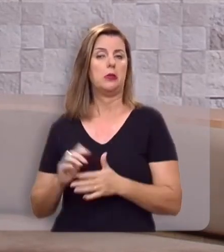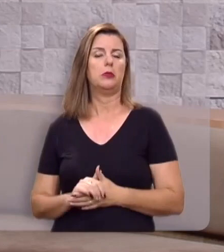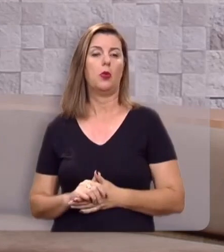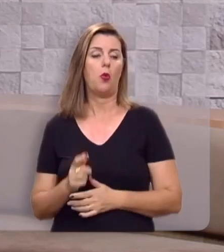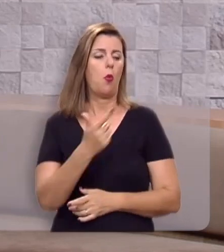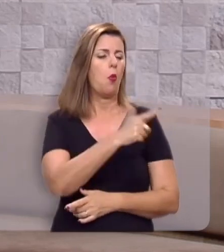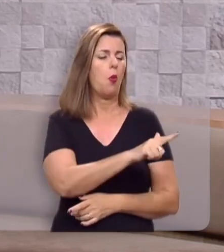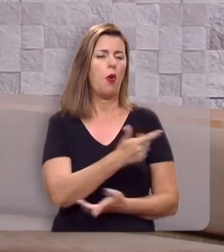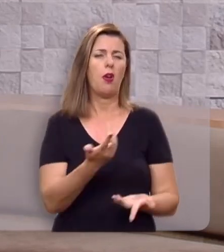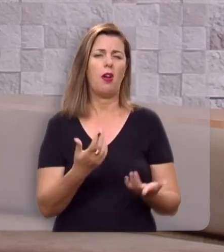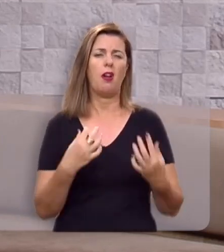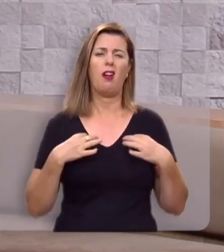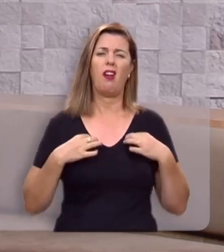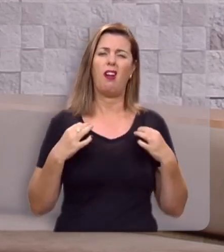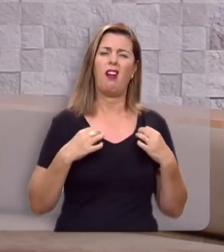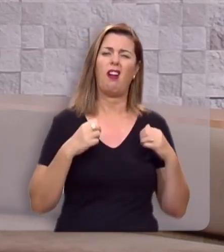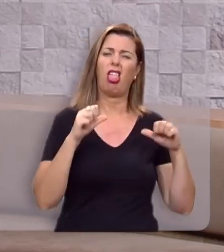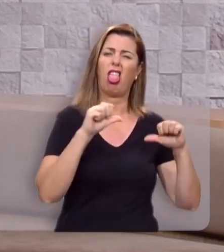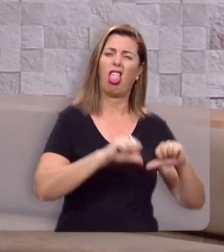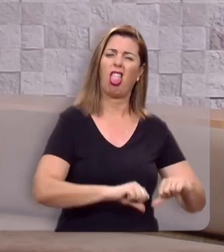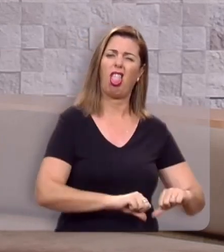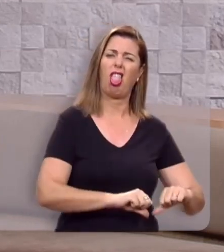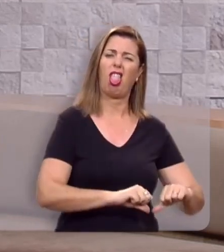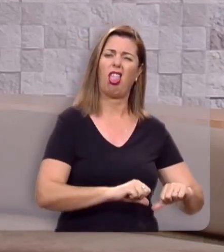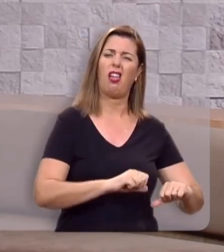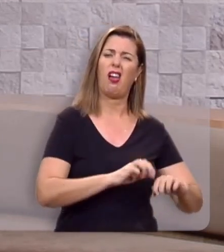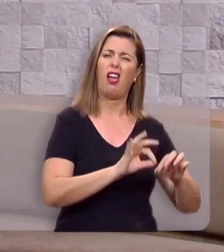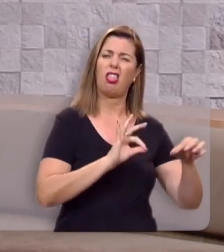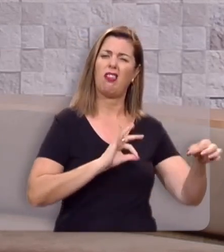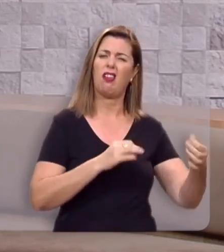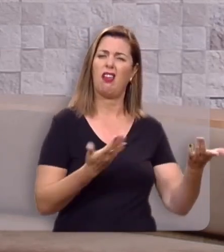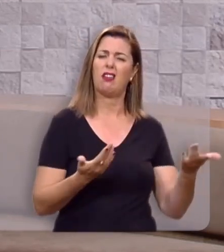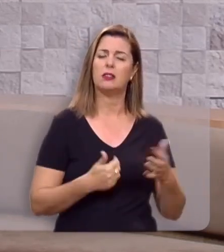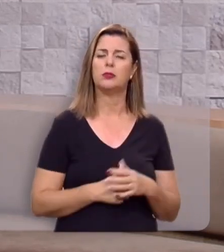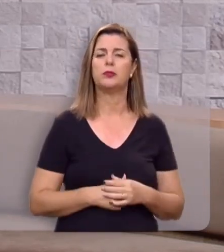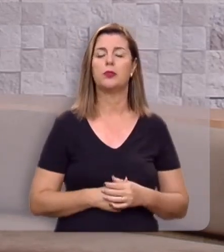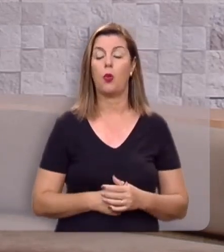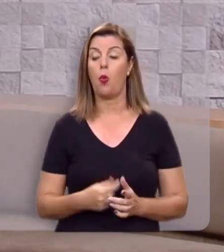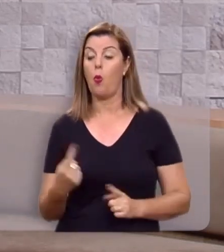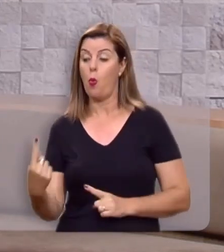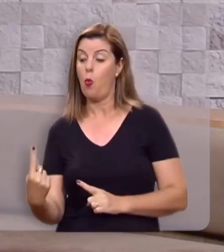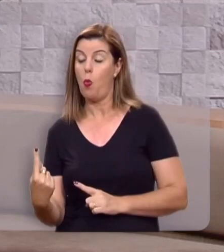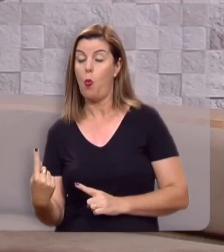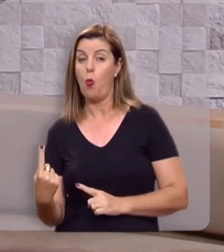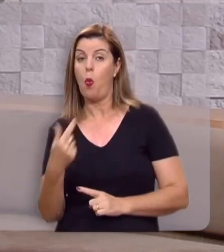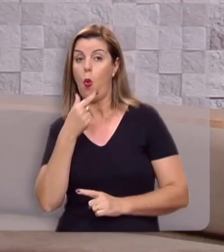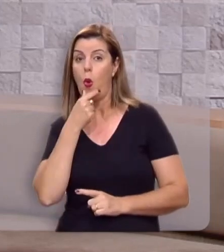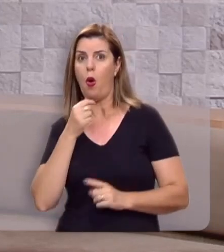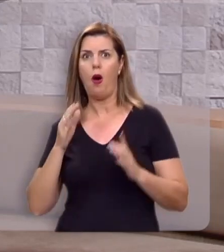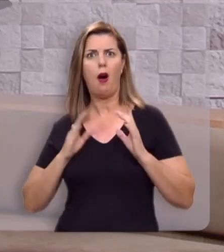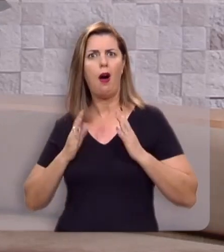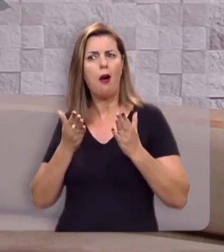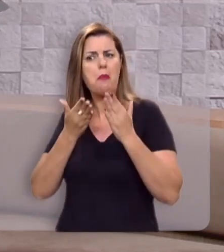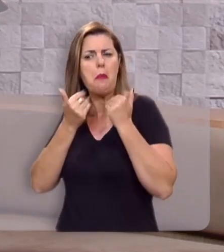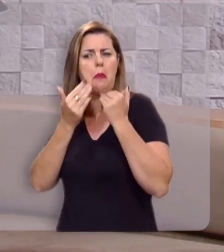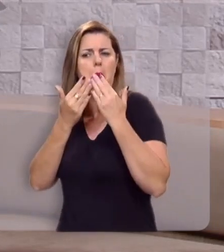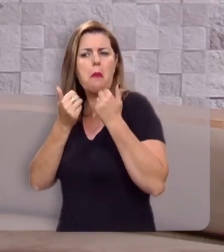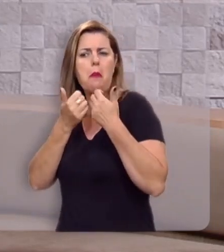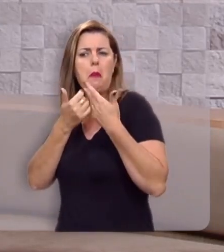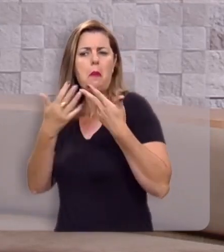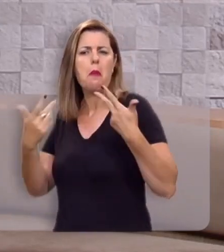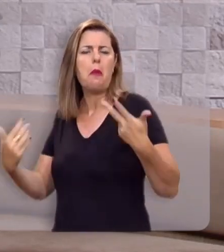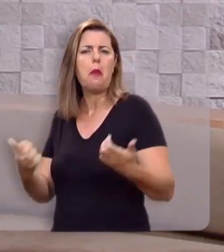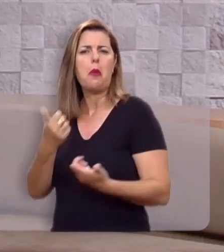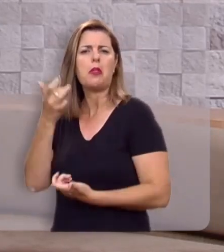linho finíssimo, o outro coberto de andrajos, de trapos. Um está banqueteando-se